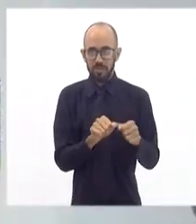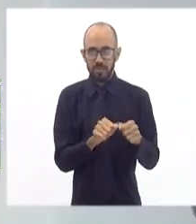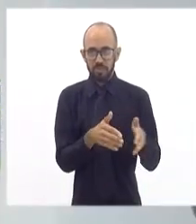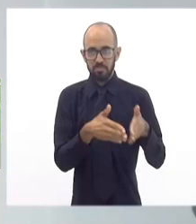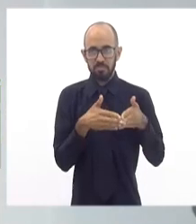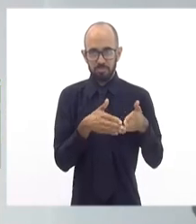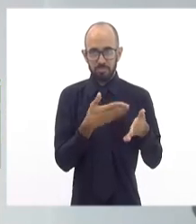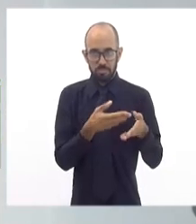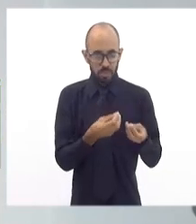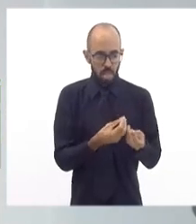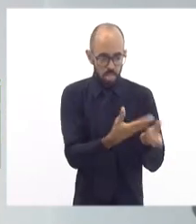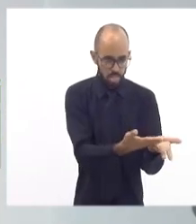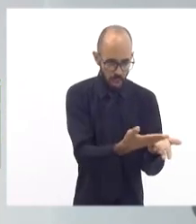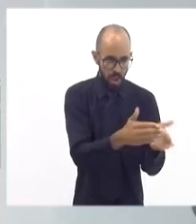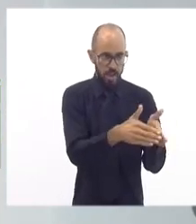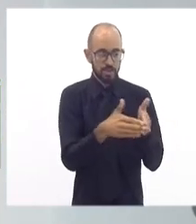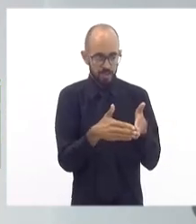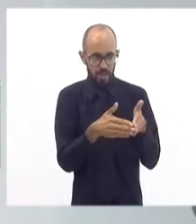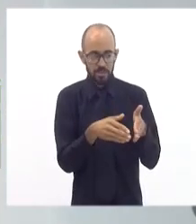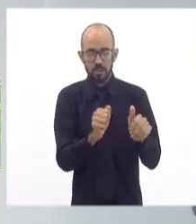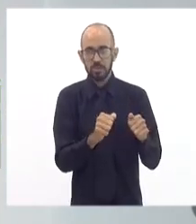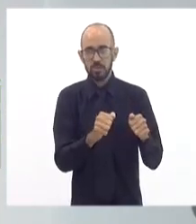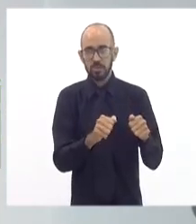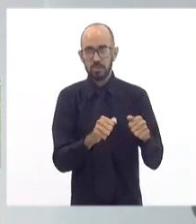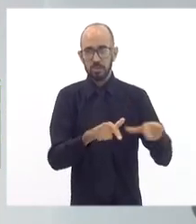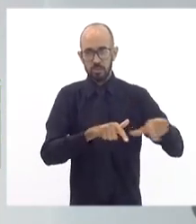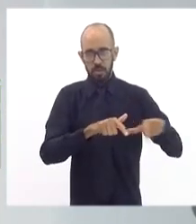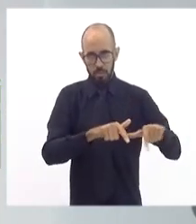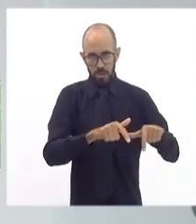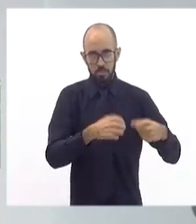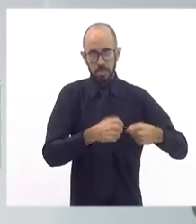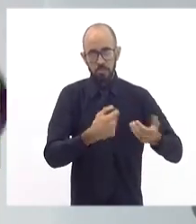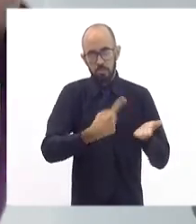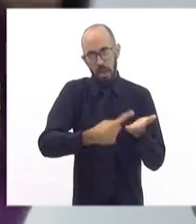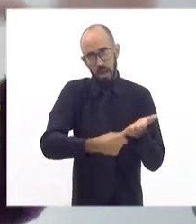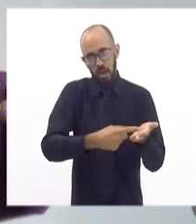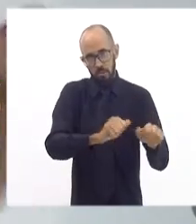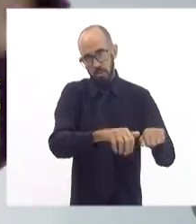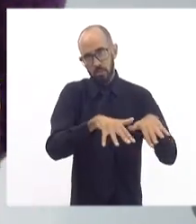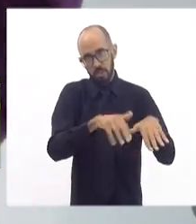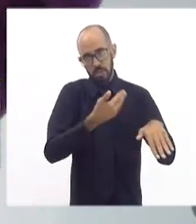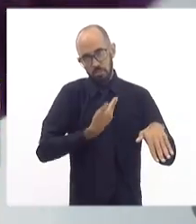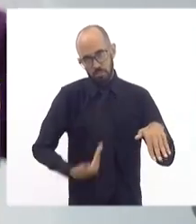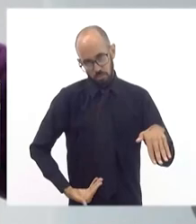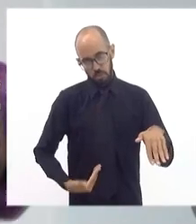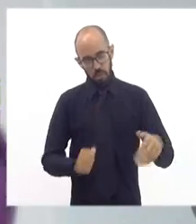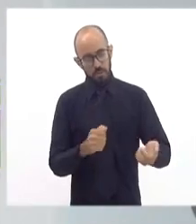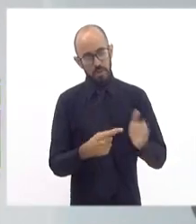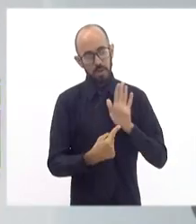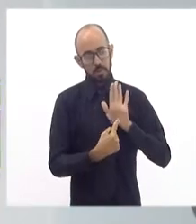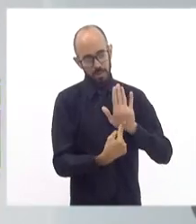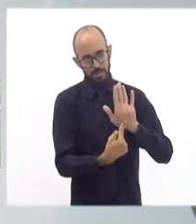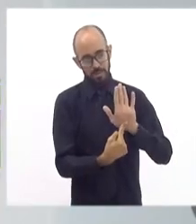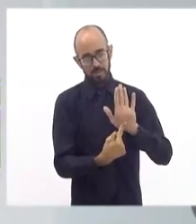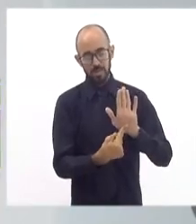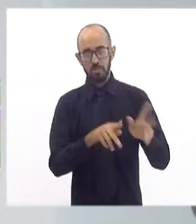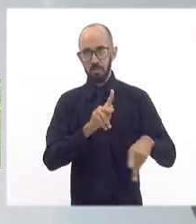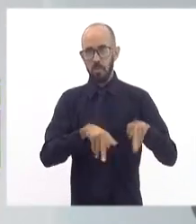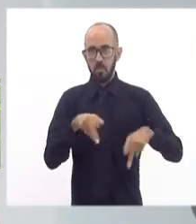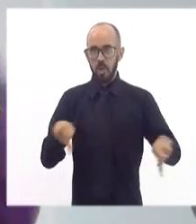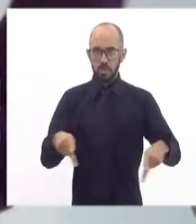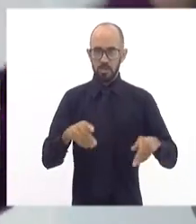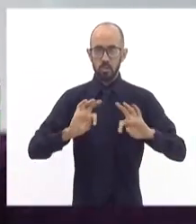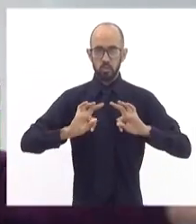que dá licença inicial de operação que seja tem que marcar uma audiência pública para que possa se apresentado à população